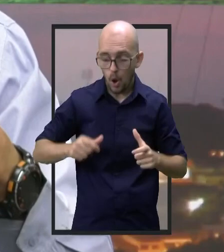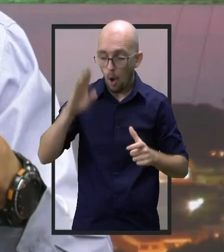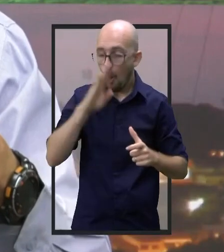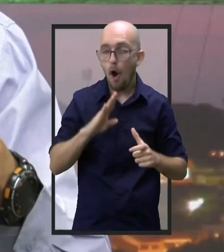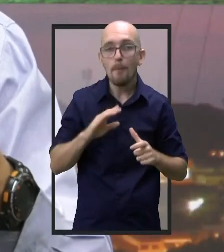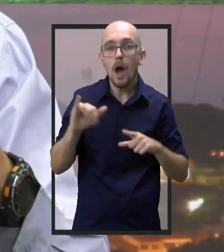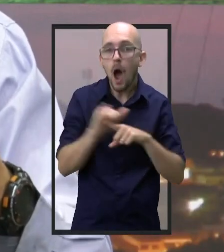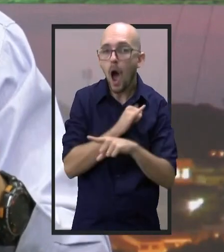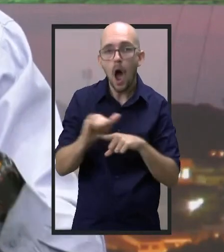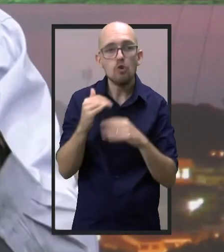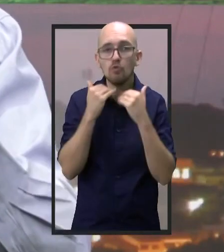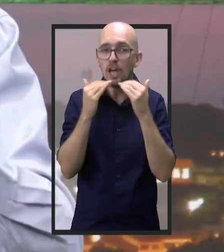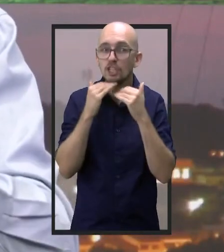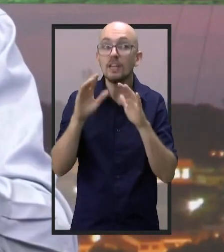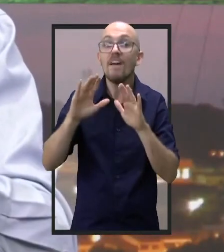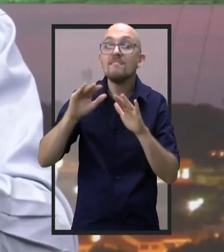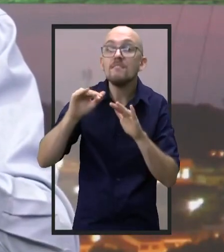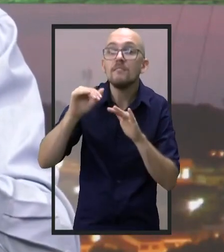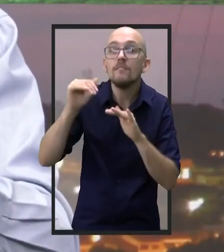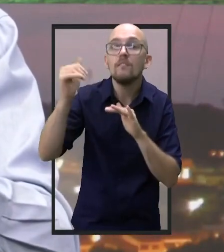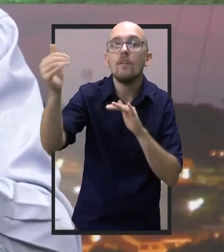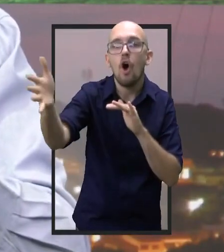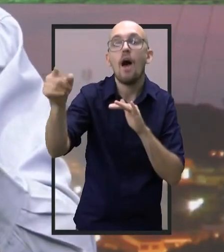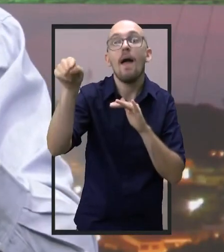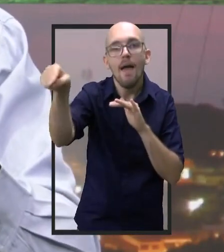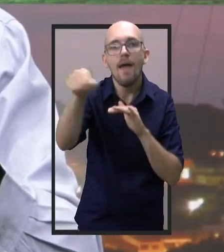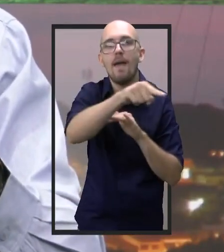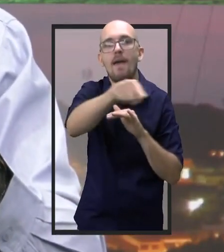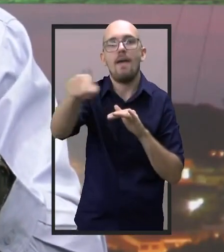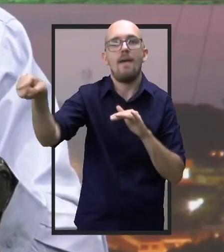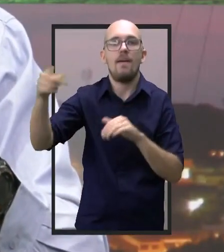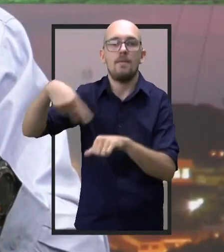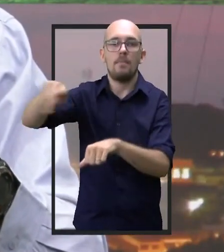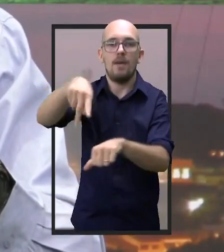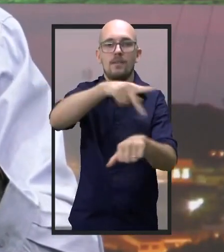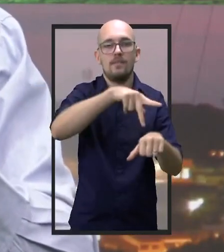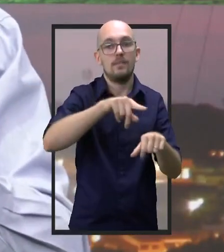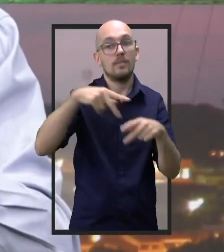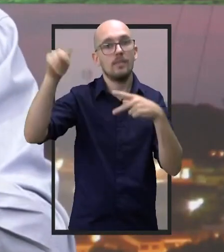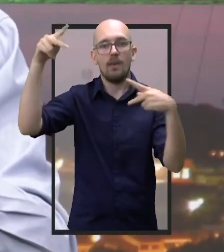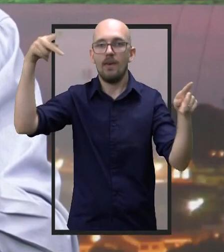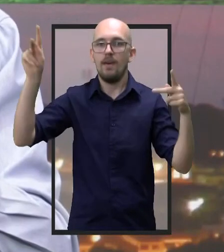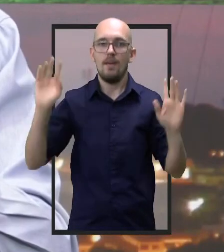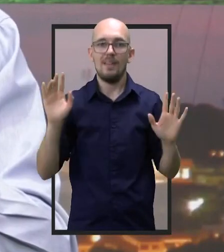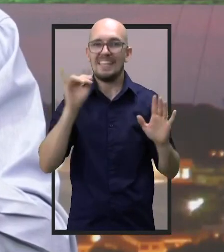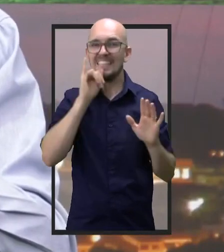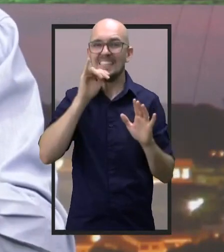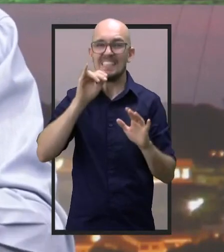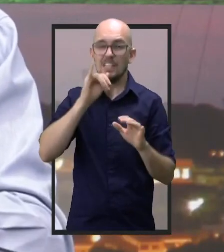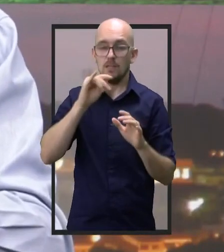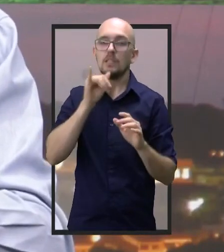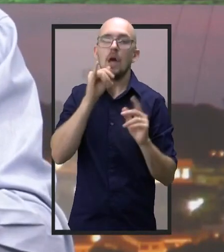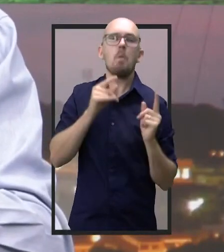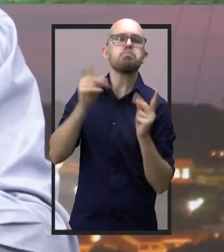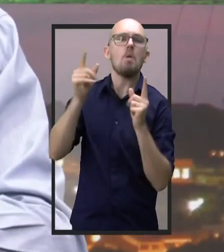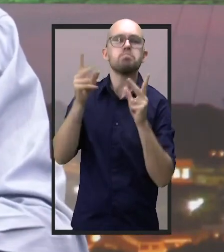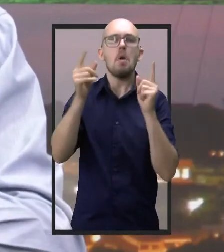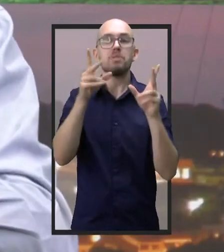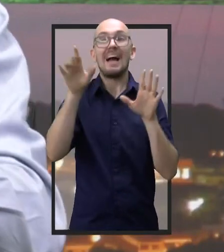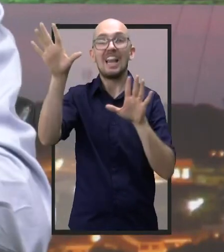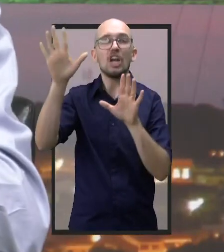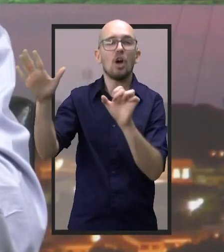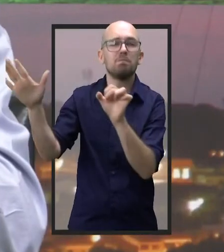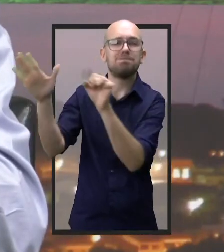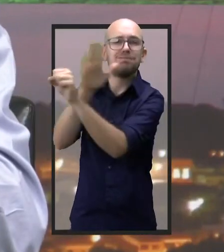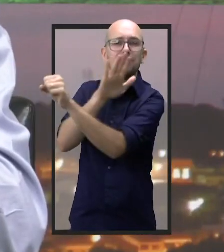está acontecendo hoje? Porque como nós exportamos, chega lá fora, se o mercado lá fora está abarrotado, que está, como